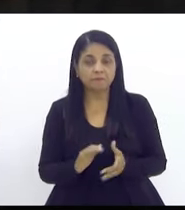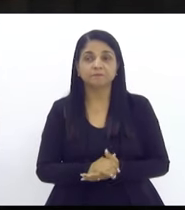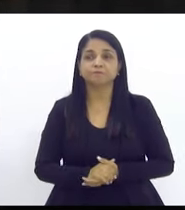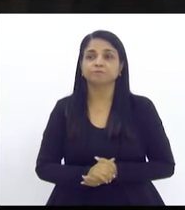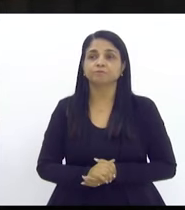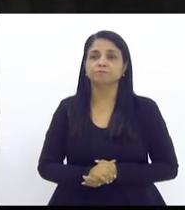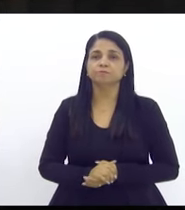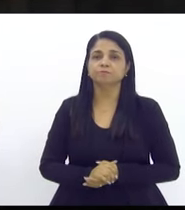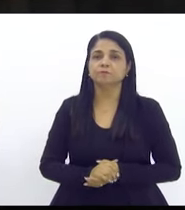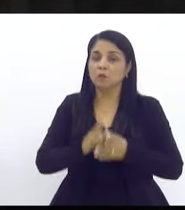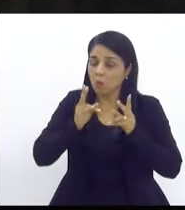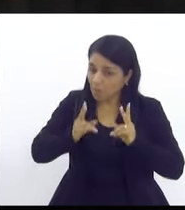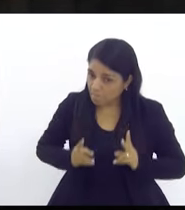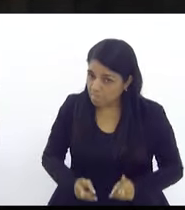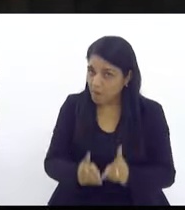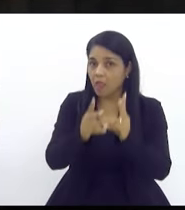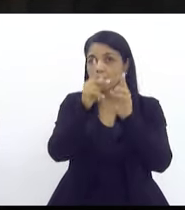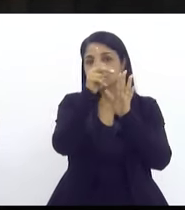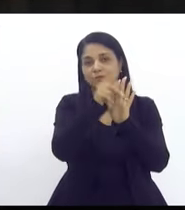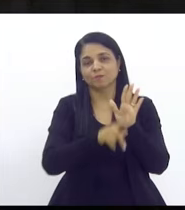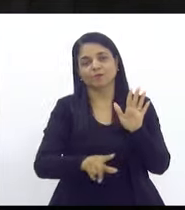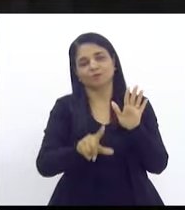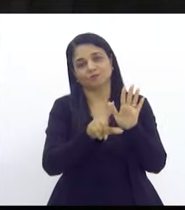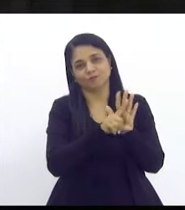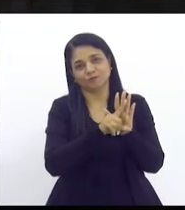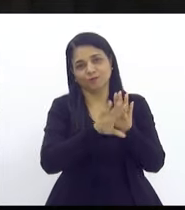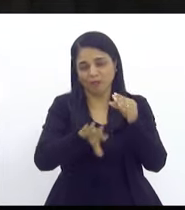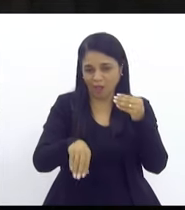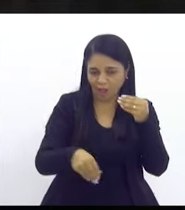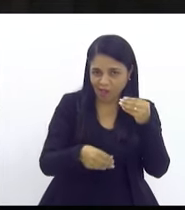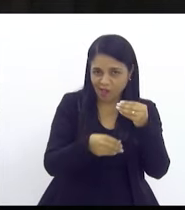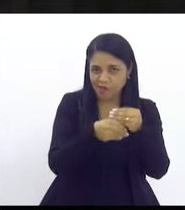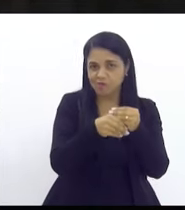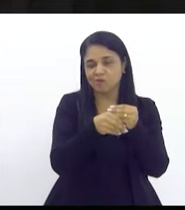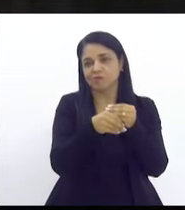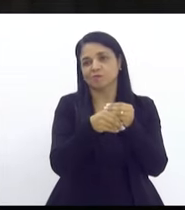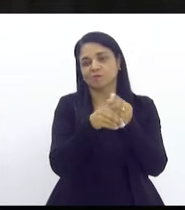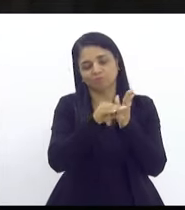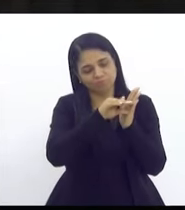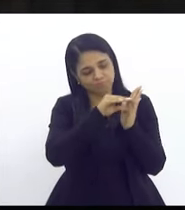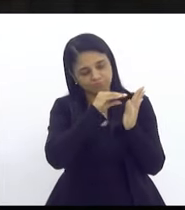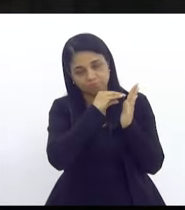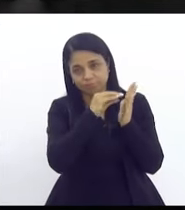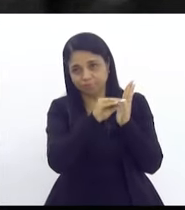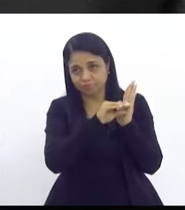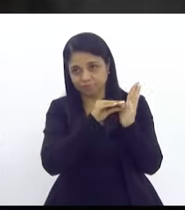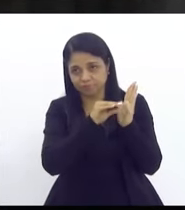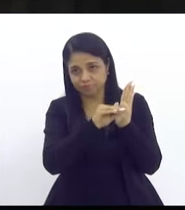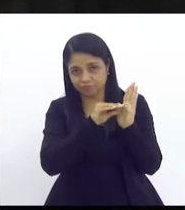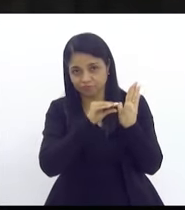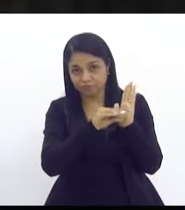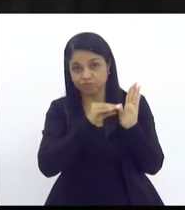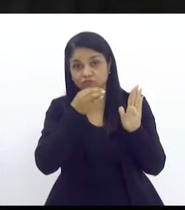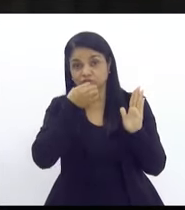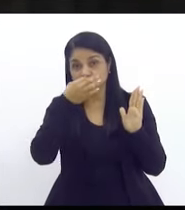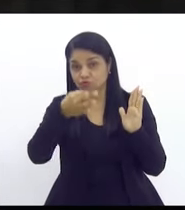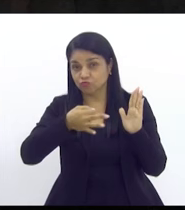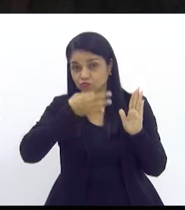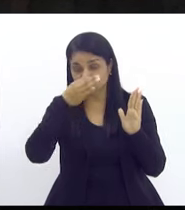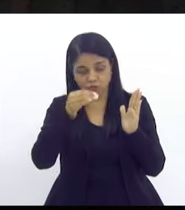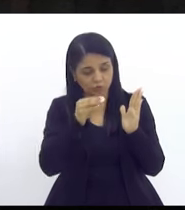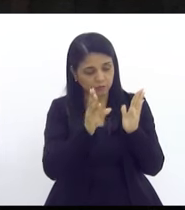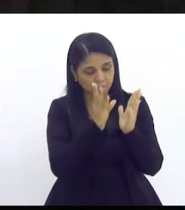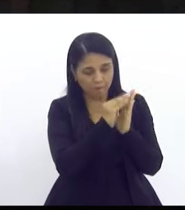o mesmo projeto, incluímos no mesmo, as sugestões